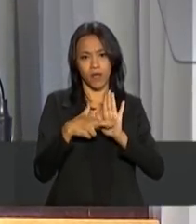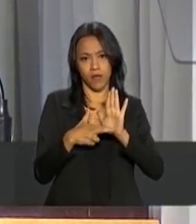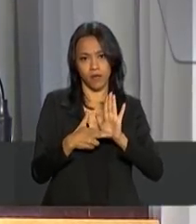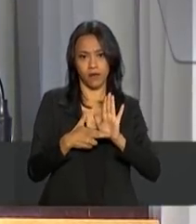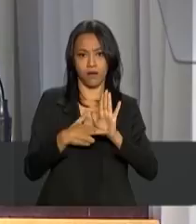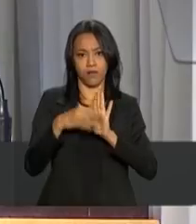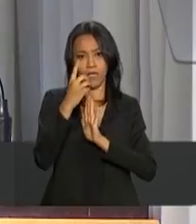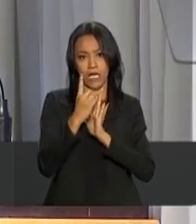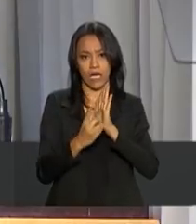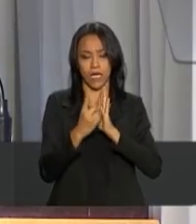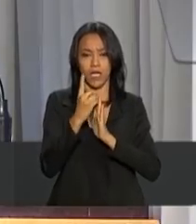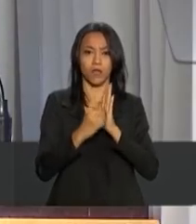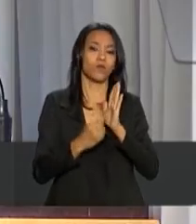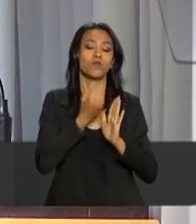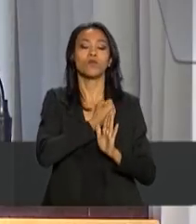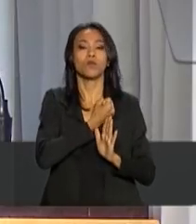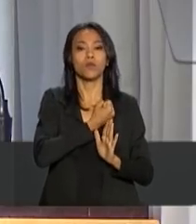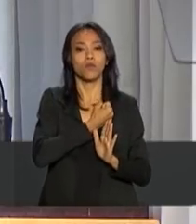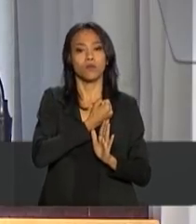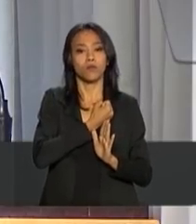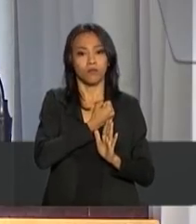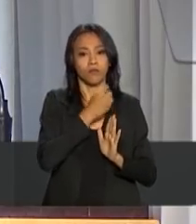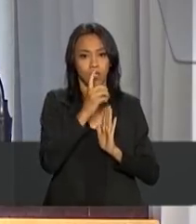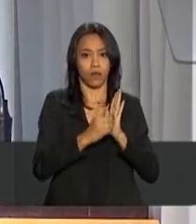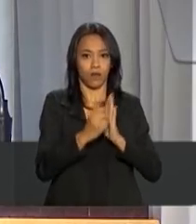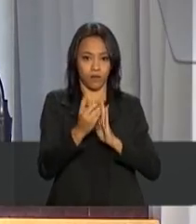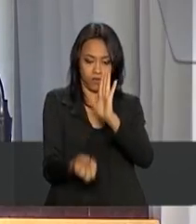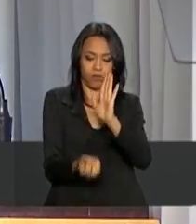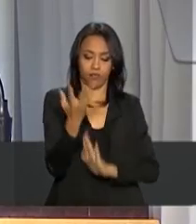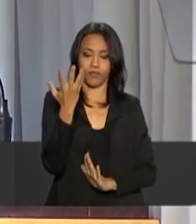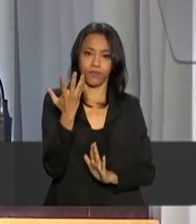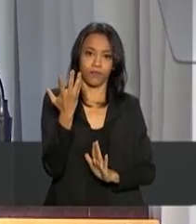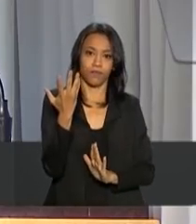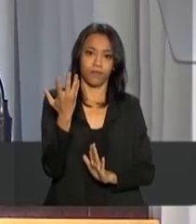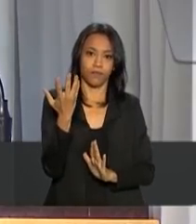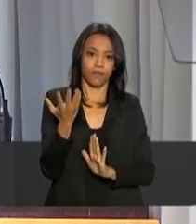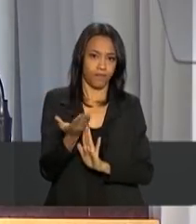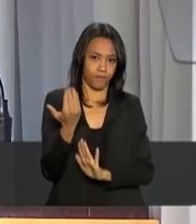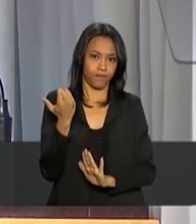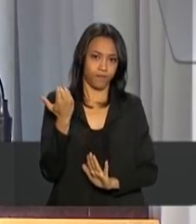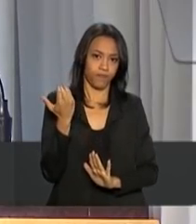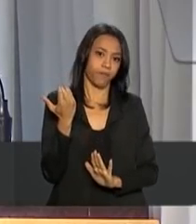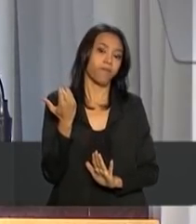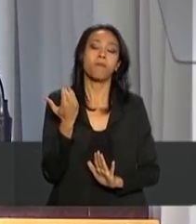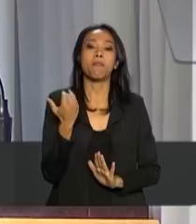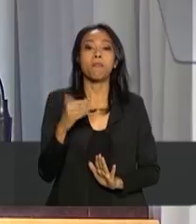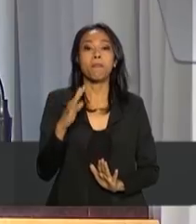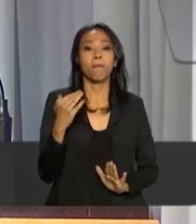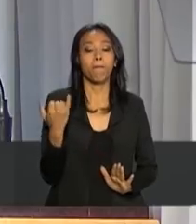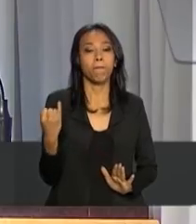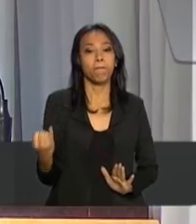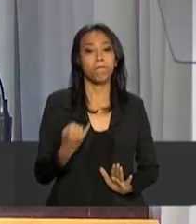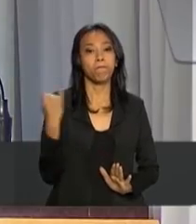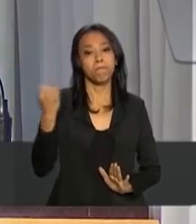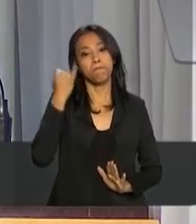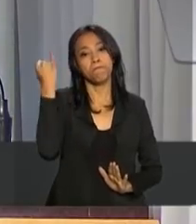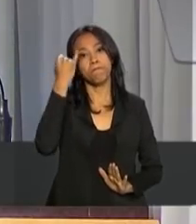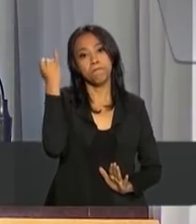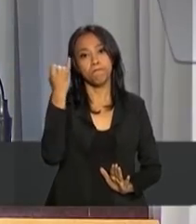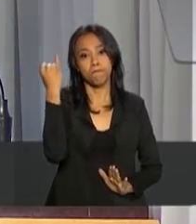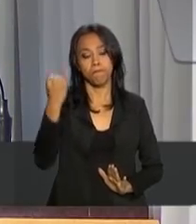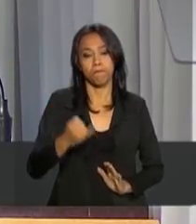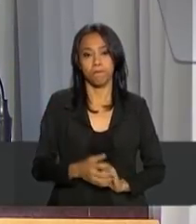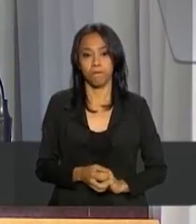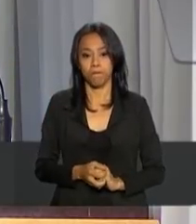1, de 15 de novembro de 1889, que proclamou a república, mas mais importante, talvez, instituiu a